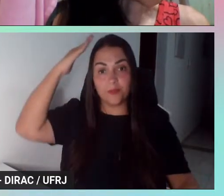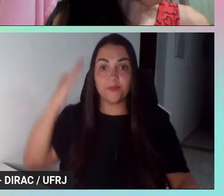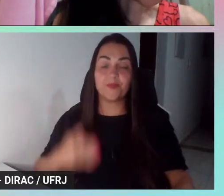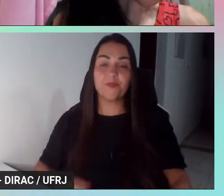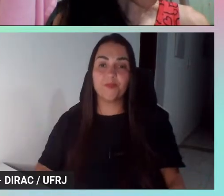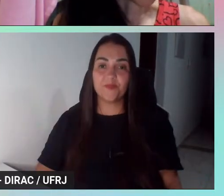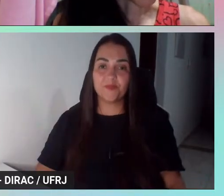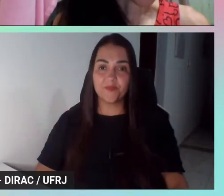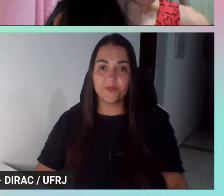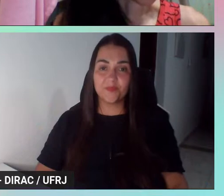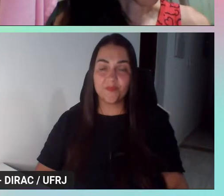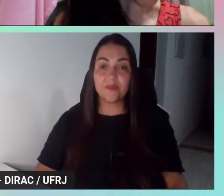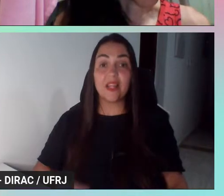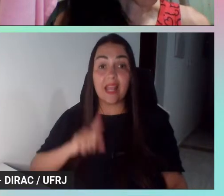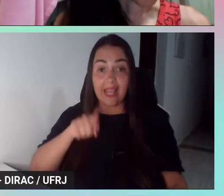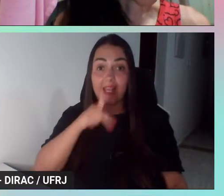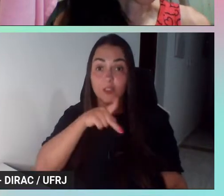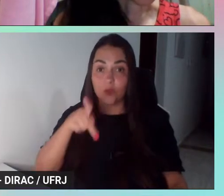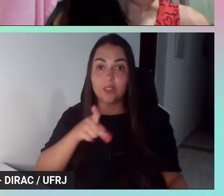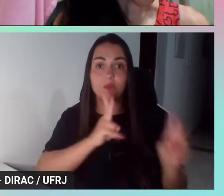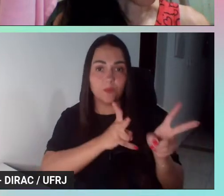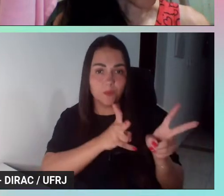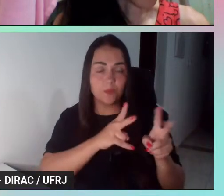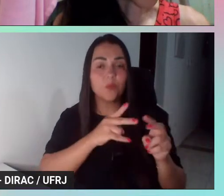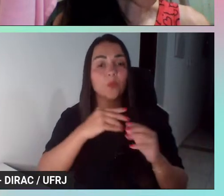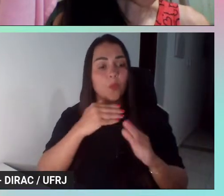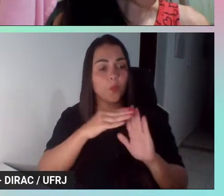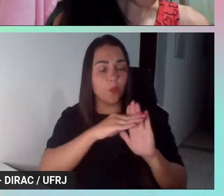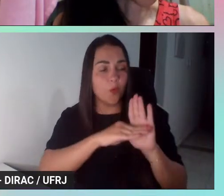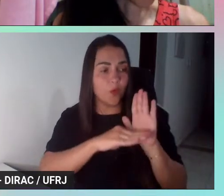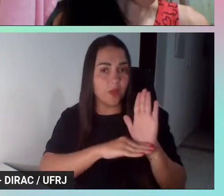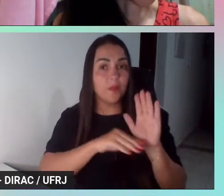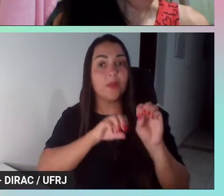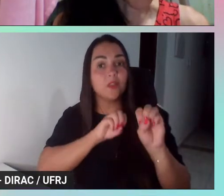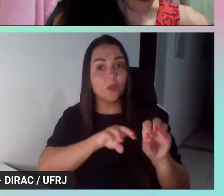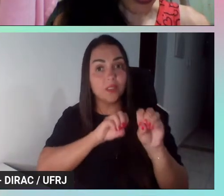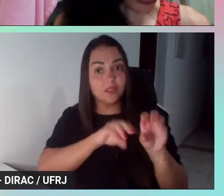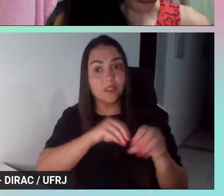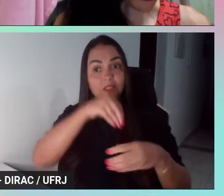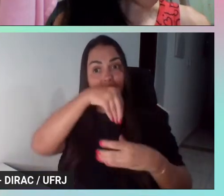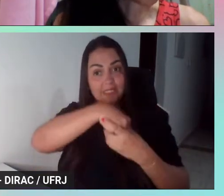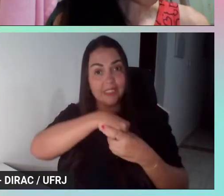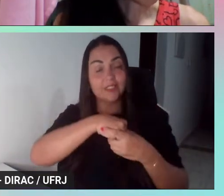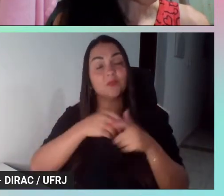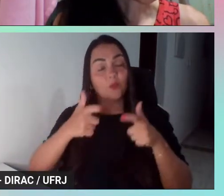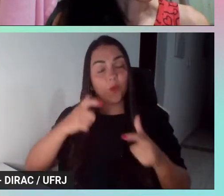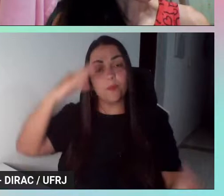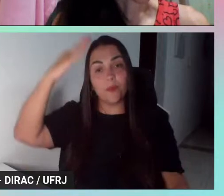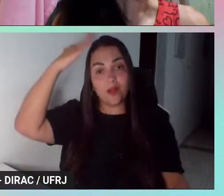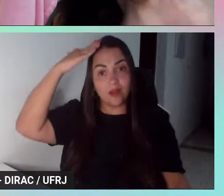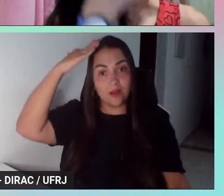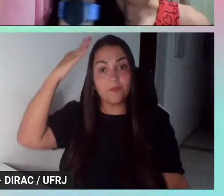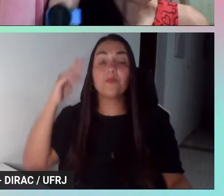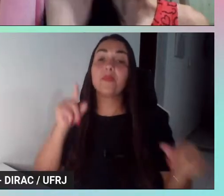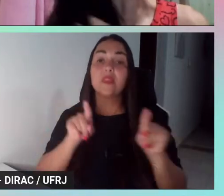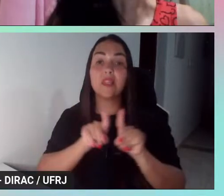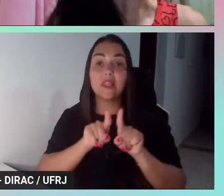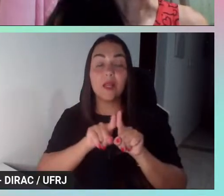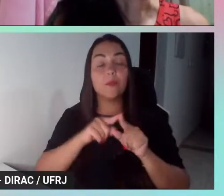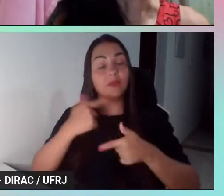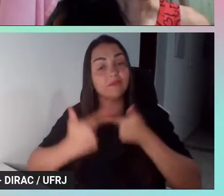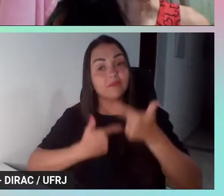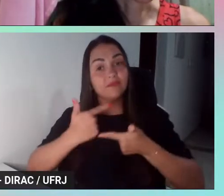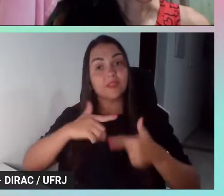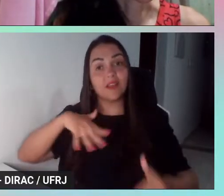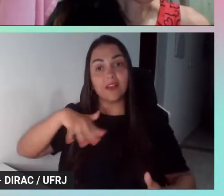Ela é docente permanente do Programa de Pós-Graduação em Educação Matemática, da Universidade Estadual do Paraná, e atua na área de educação,